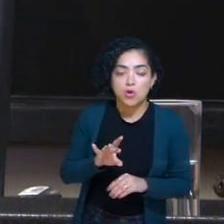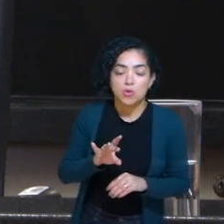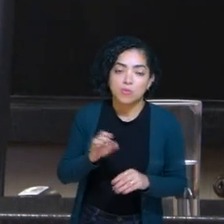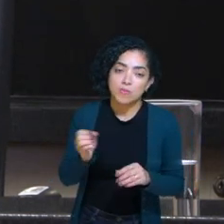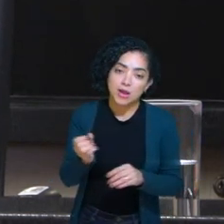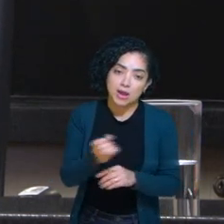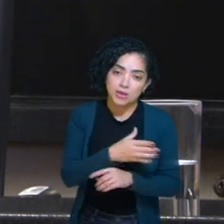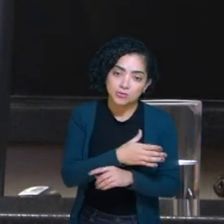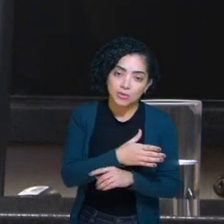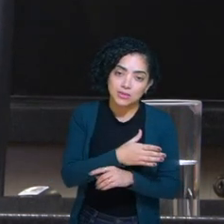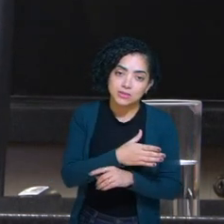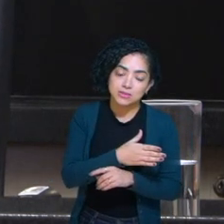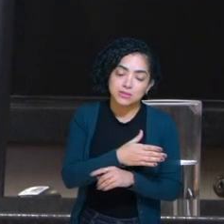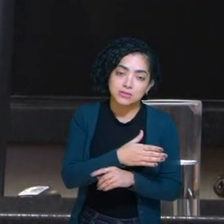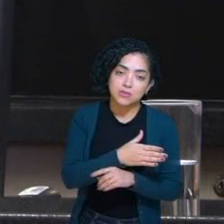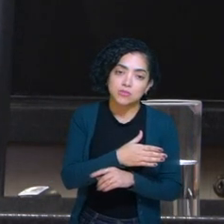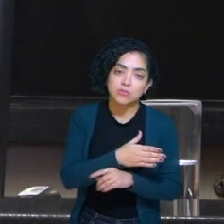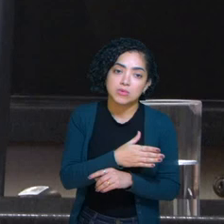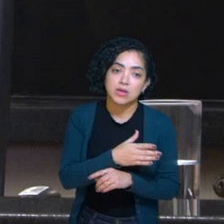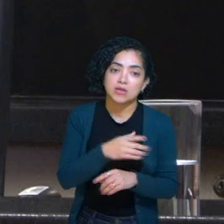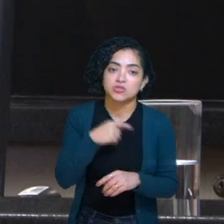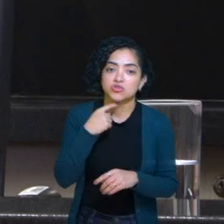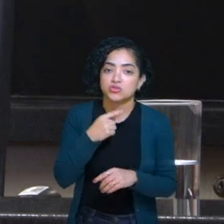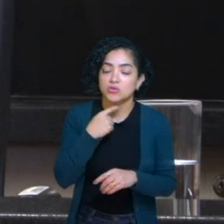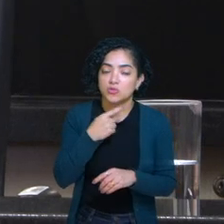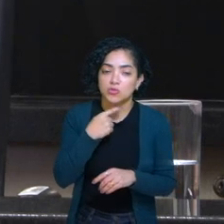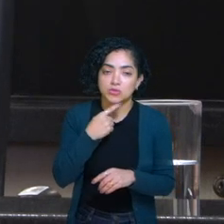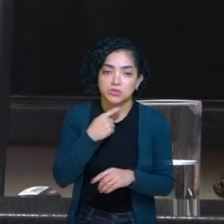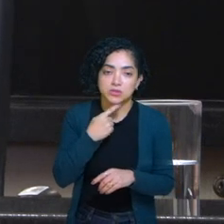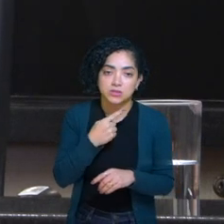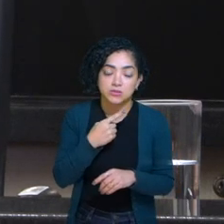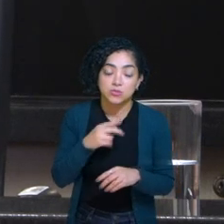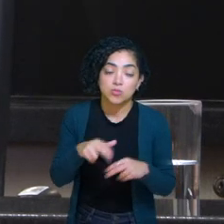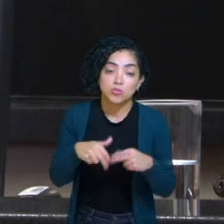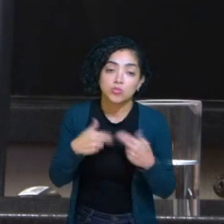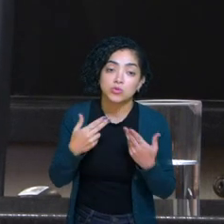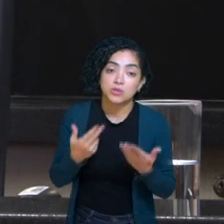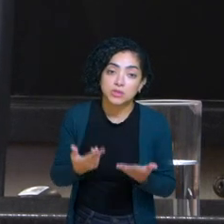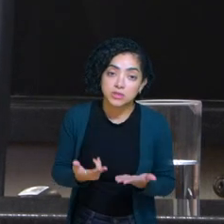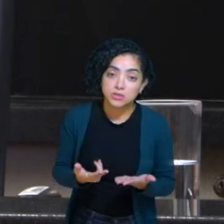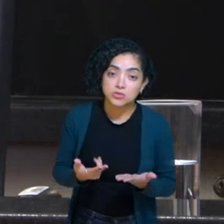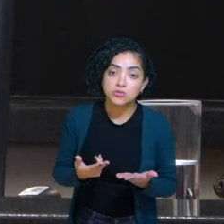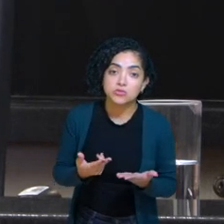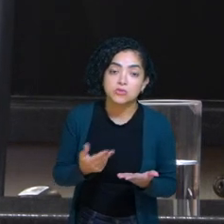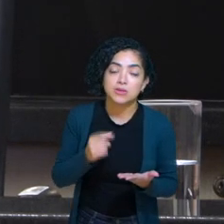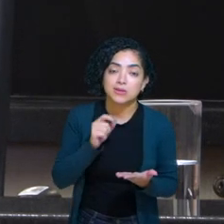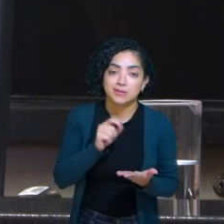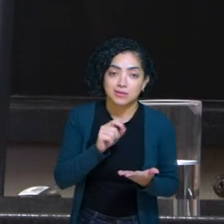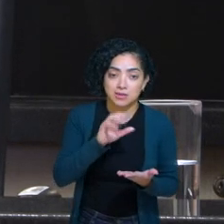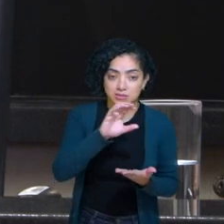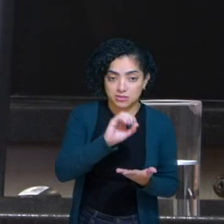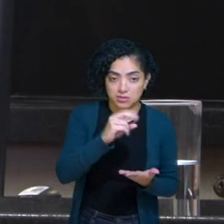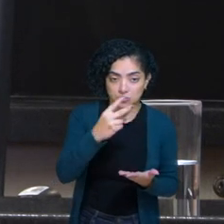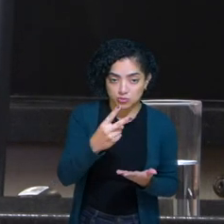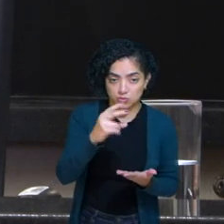atualização nós não conseguimos né por isso que a resolução 02